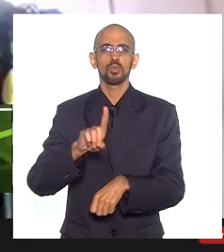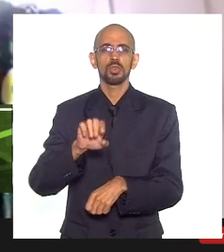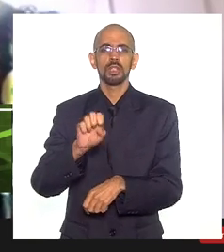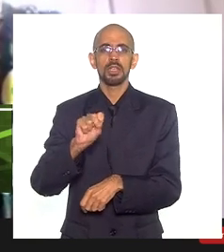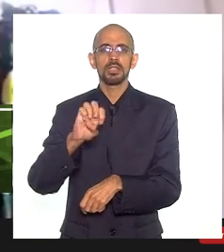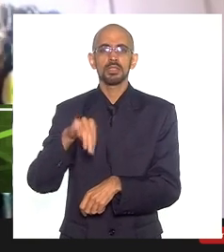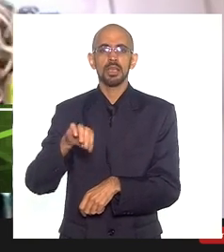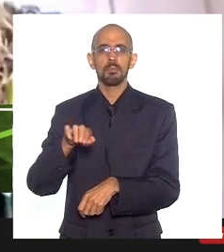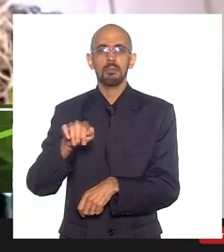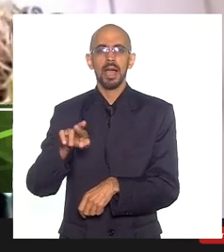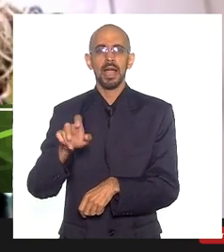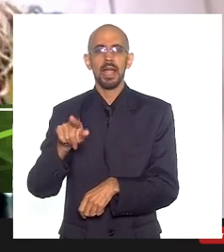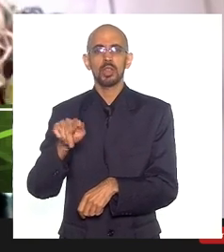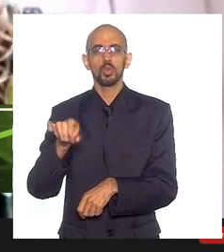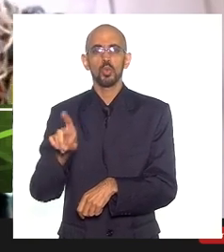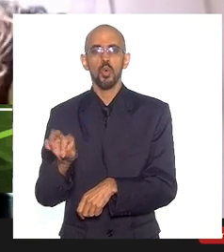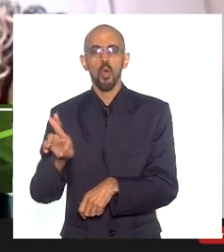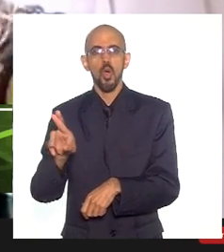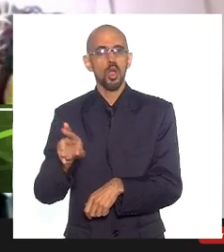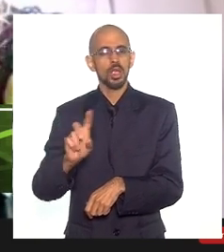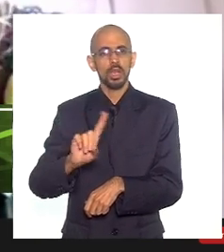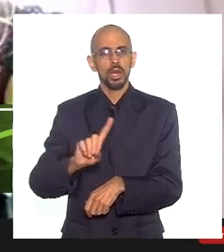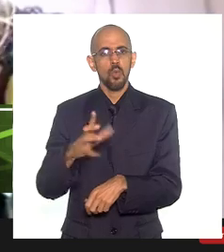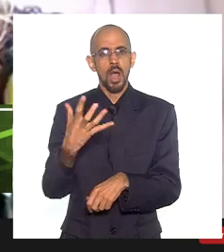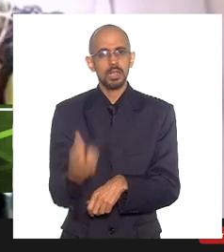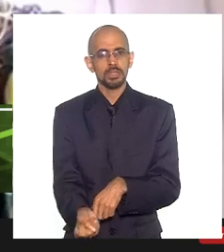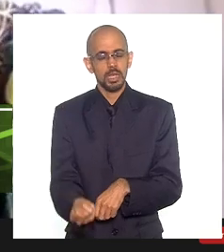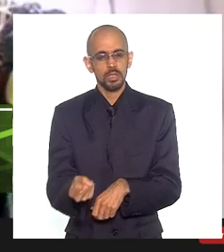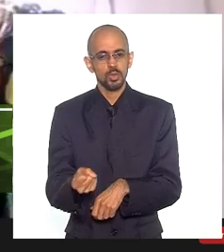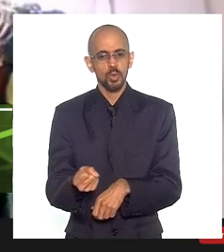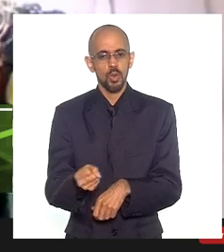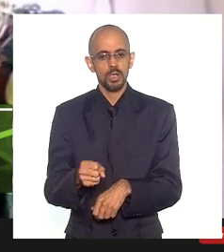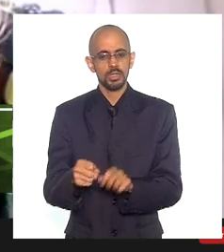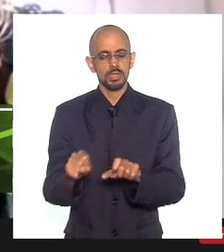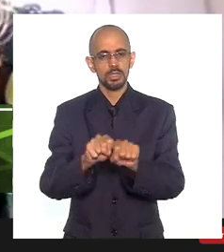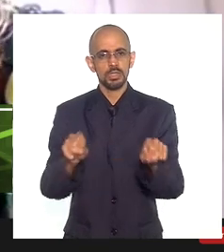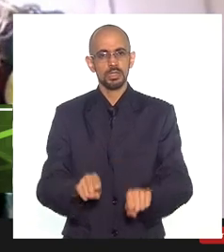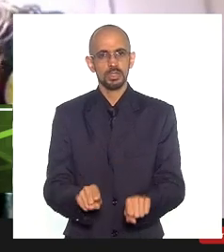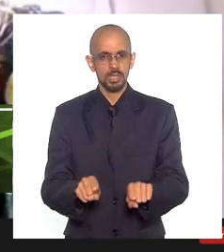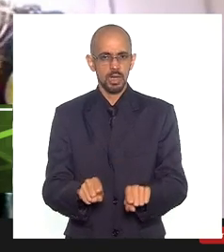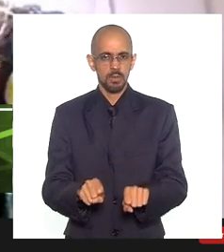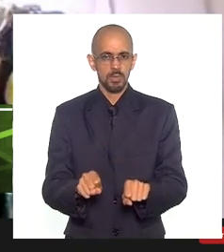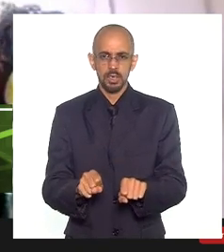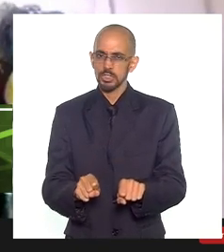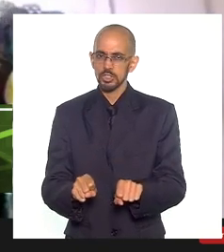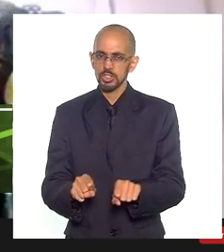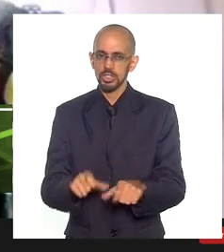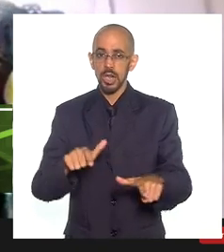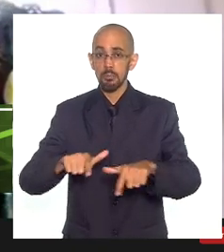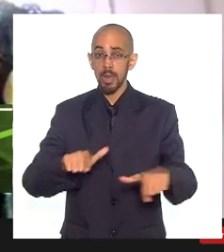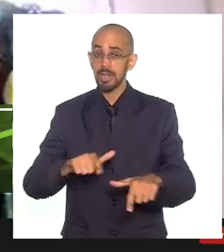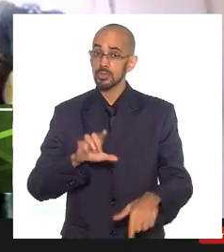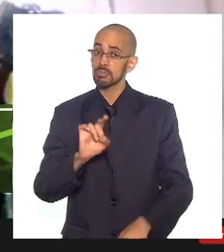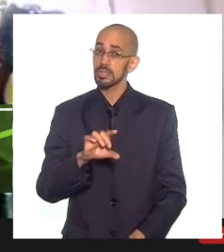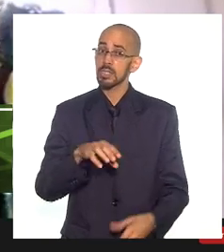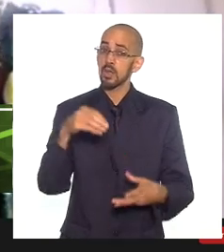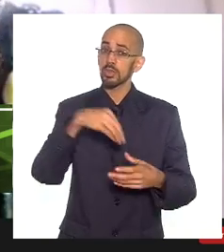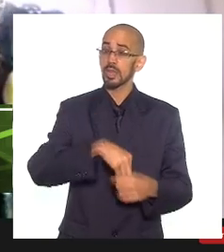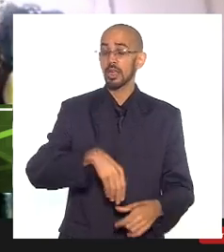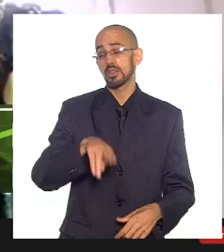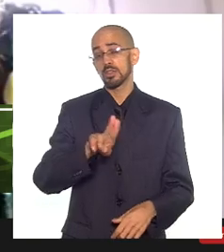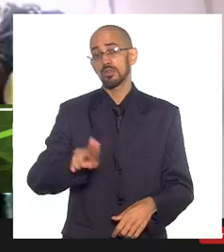que não aceitou a suspensão do regime de dedicação exclusiva. E é preciso também a gente projetar e pensar os impactos